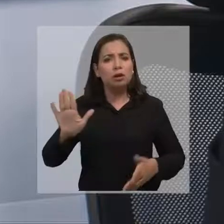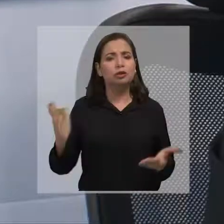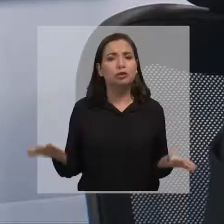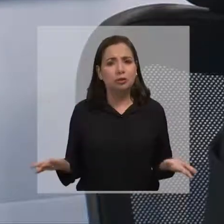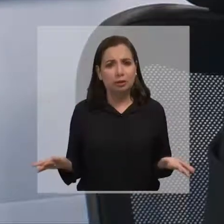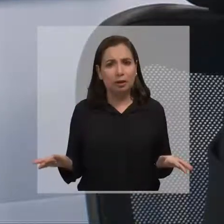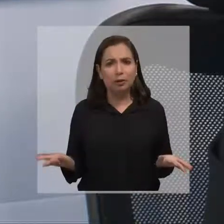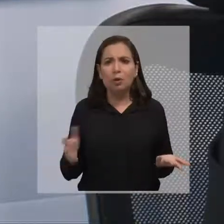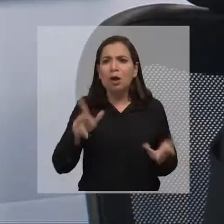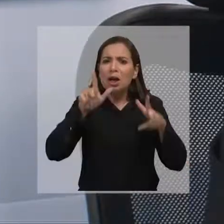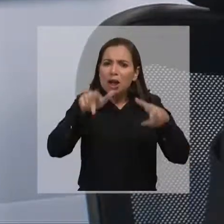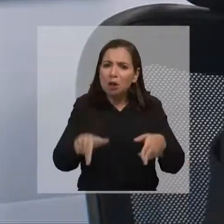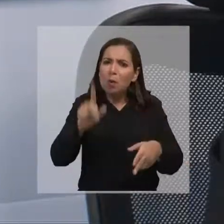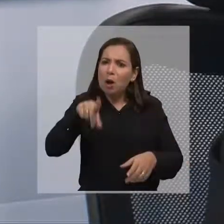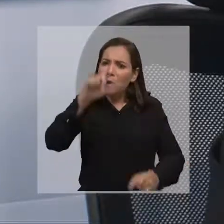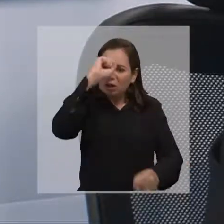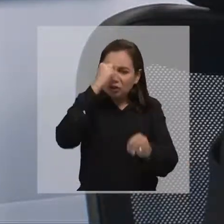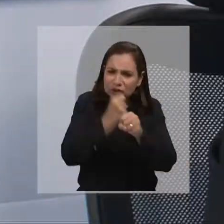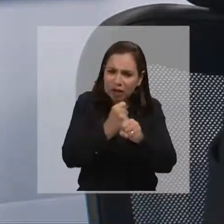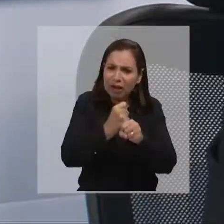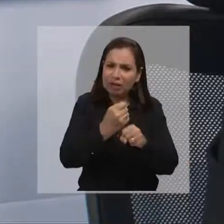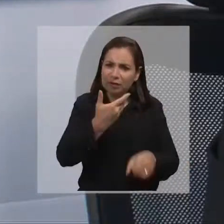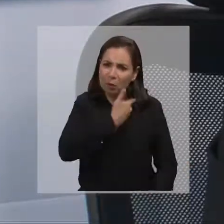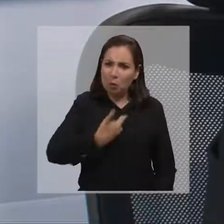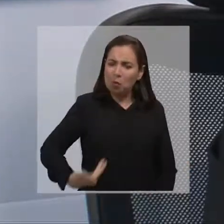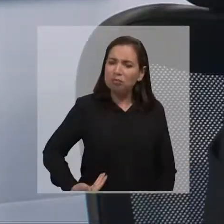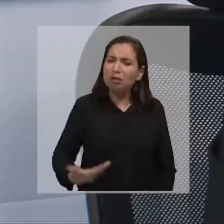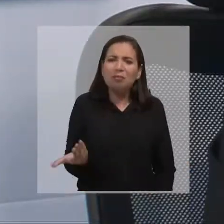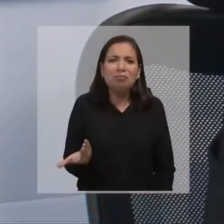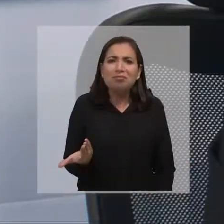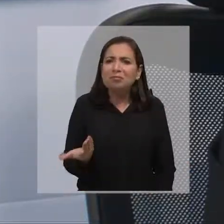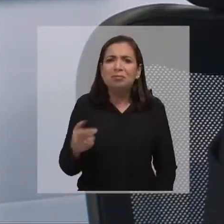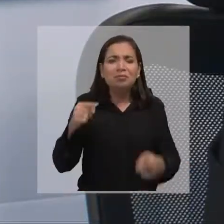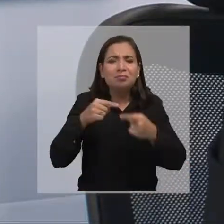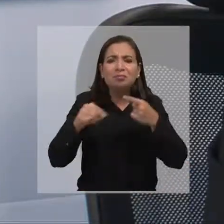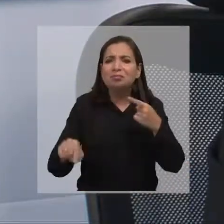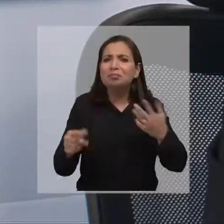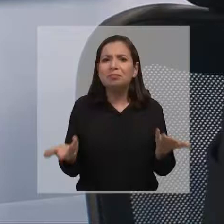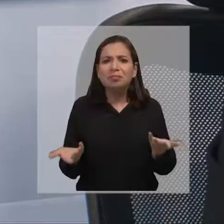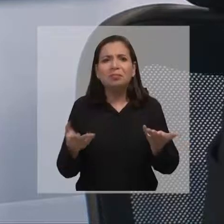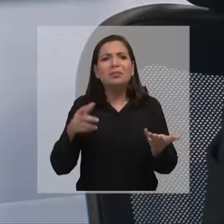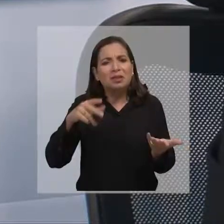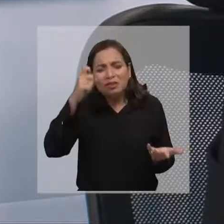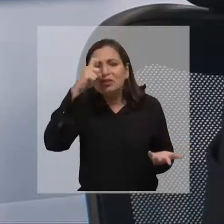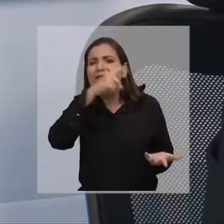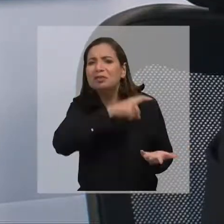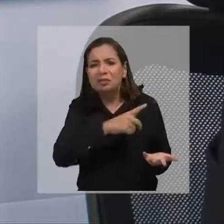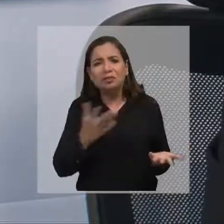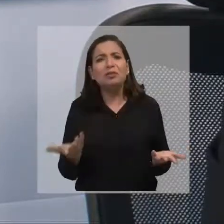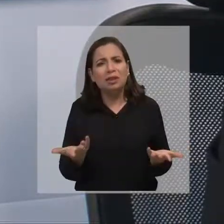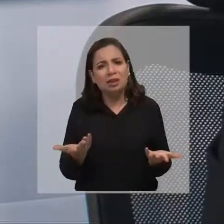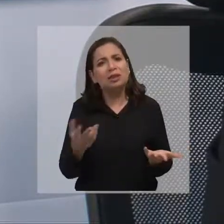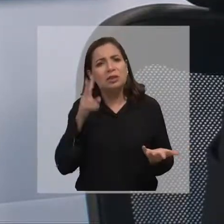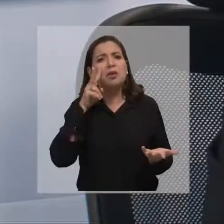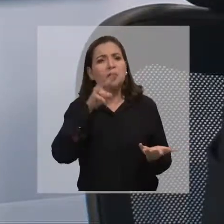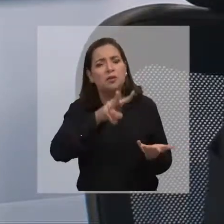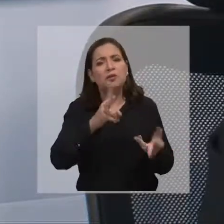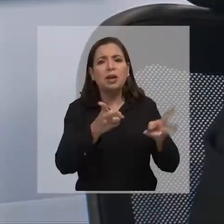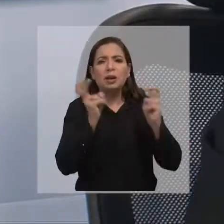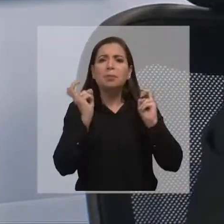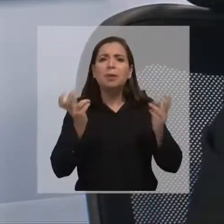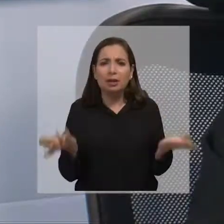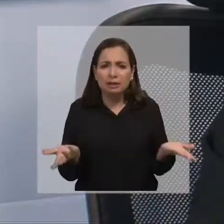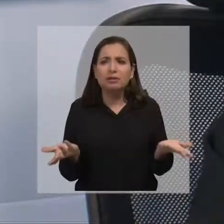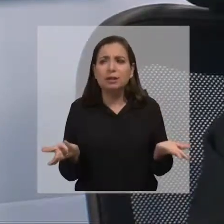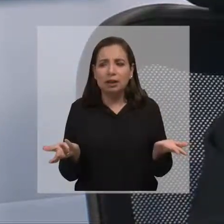chefe oficial. Não é um chefe de executivo. Estado, né? Quer dizer, cria-se uma situação complicada. Do outro lado, você vê